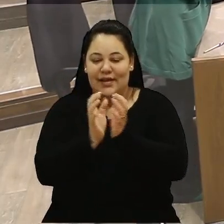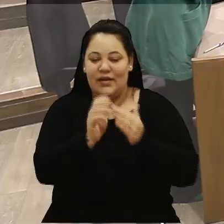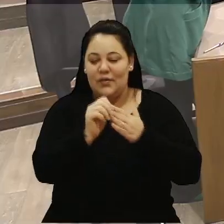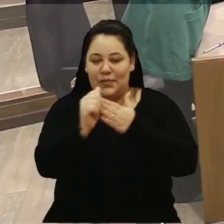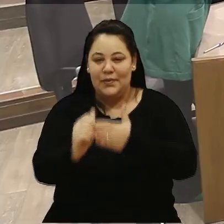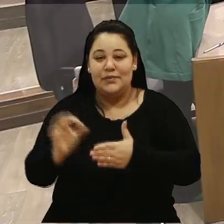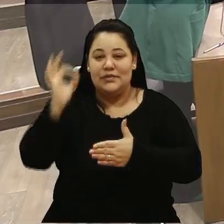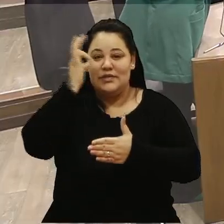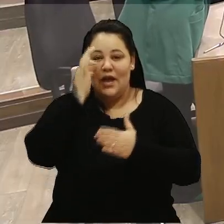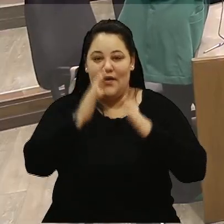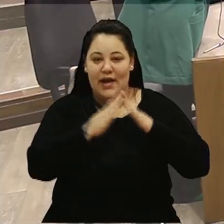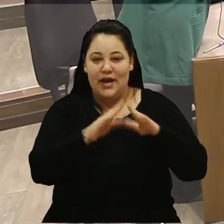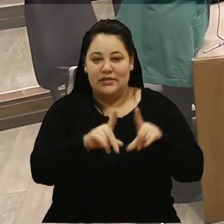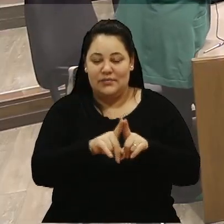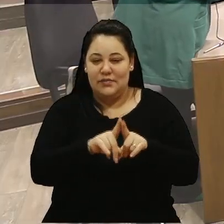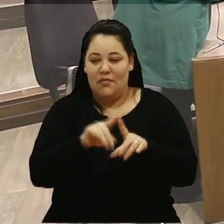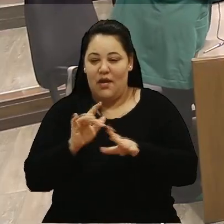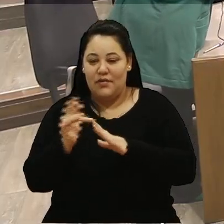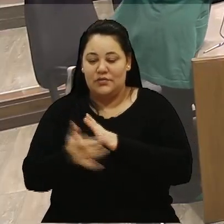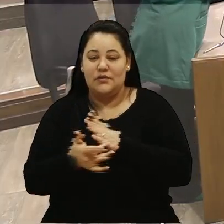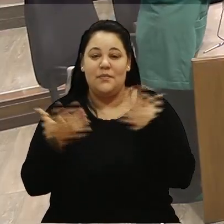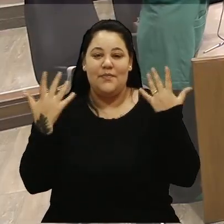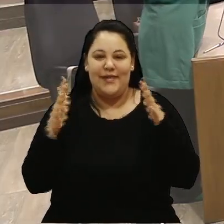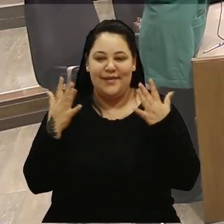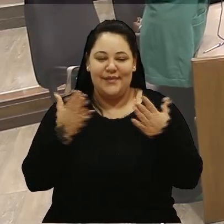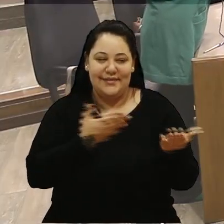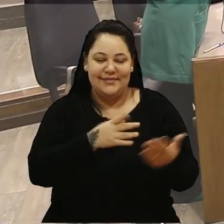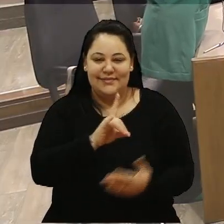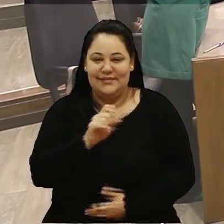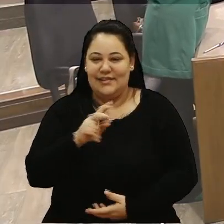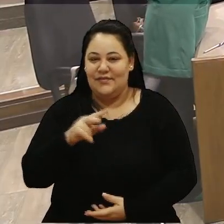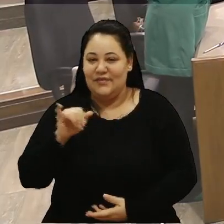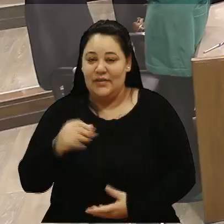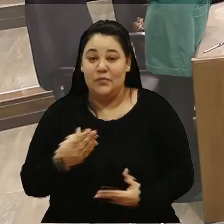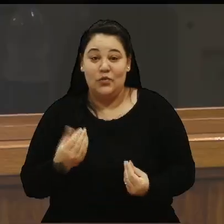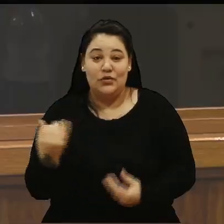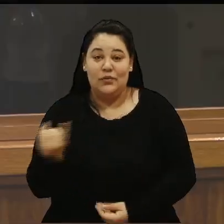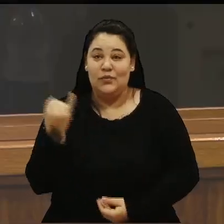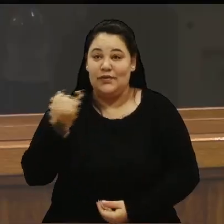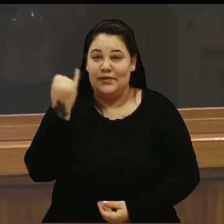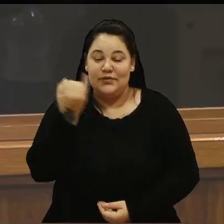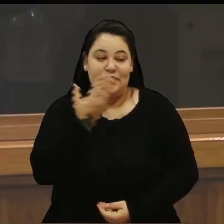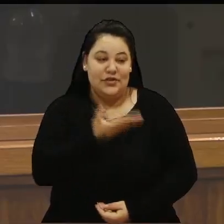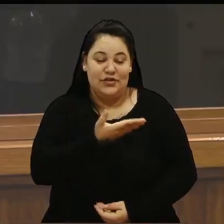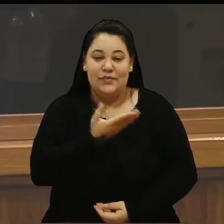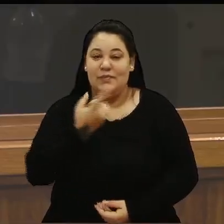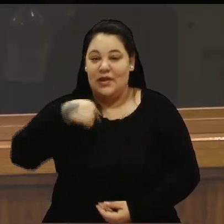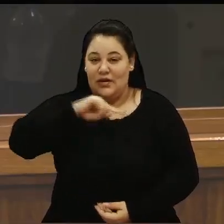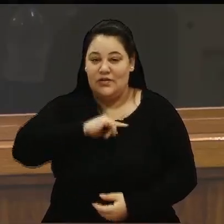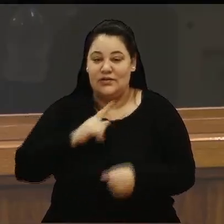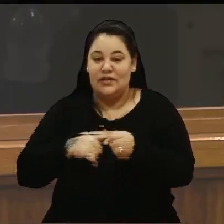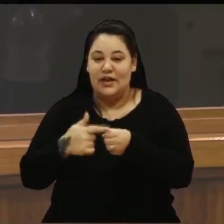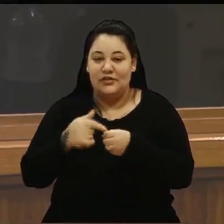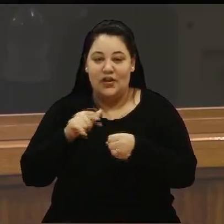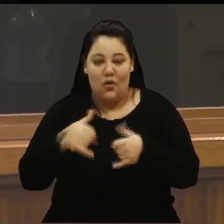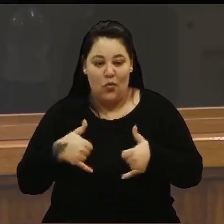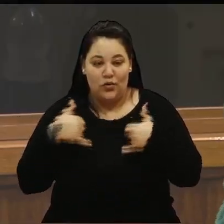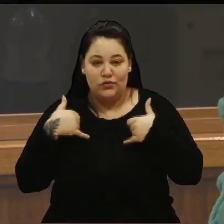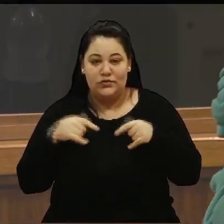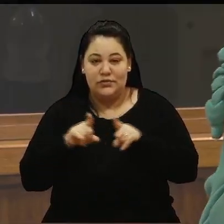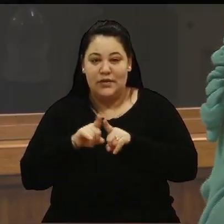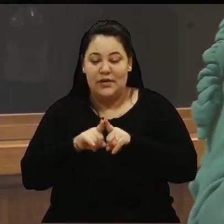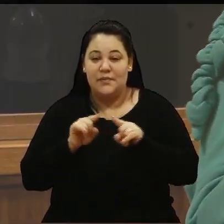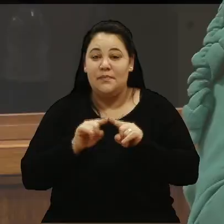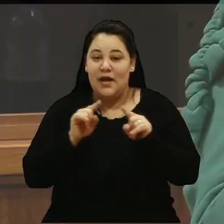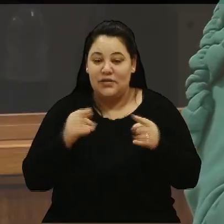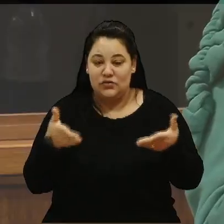pelas redes. Parabéns, Davi. Muito importante isso para ti, para a nossa cidade, é um orgulho. Mas hoje eu